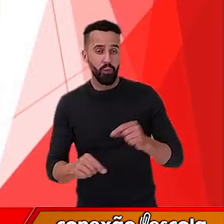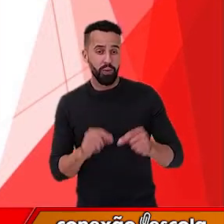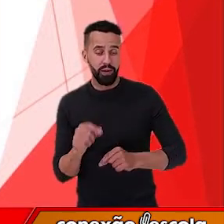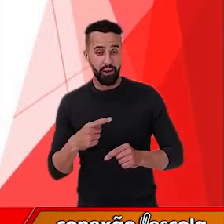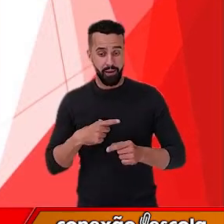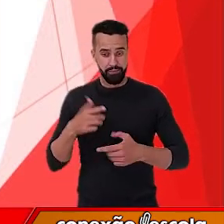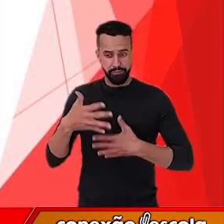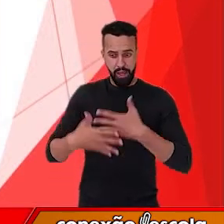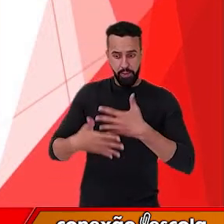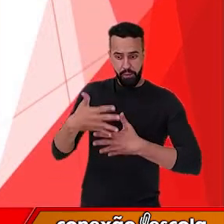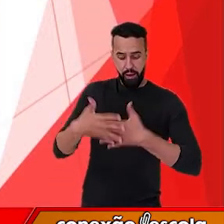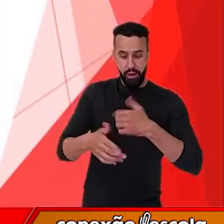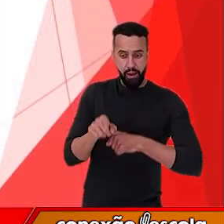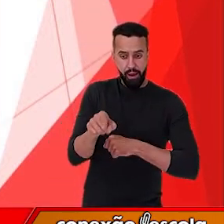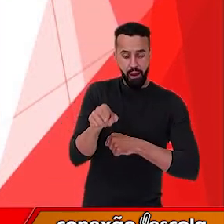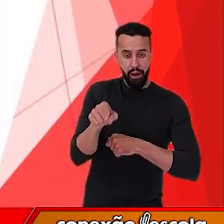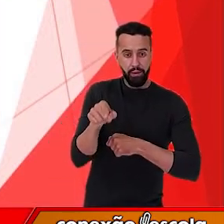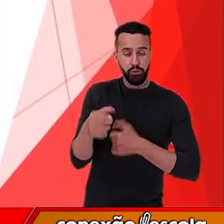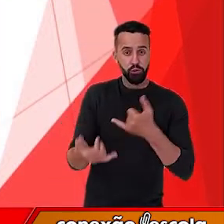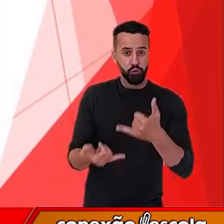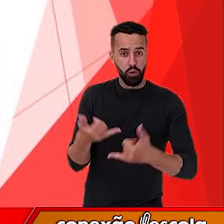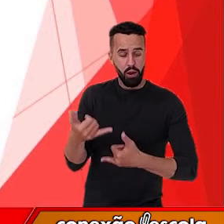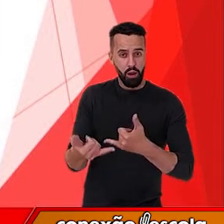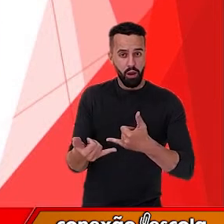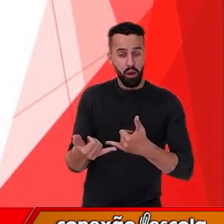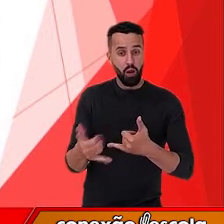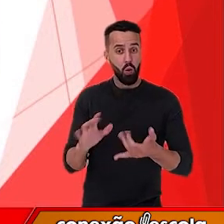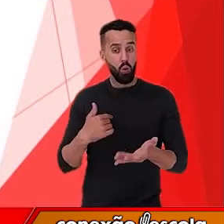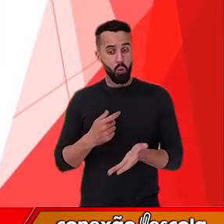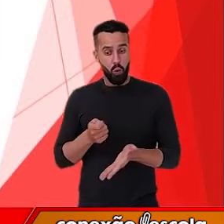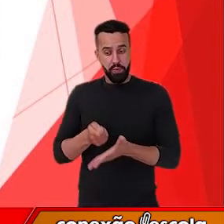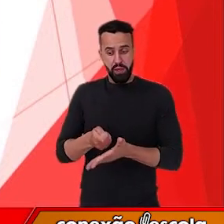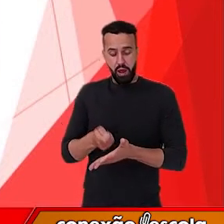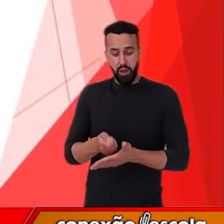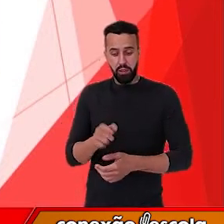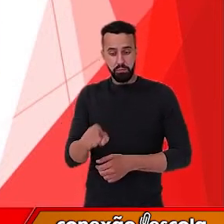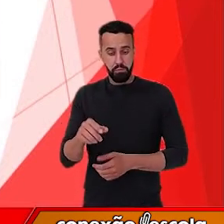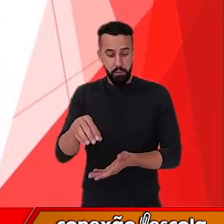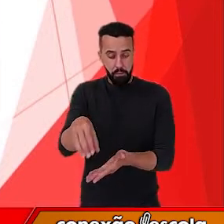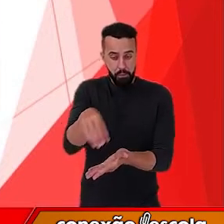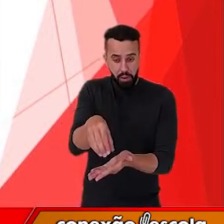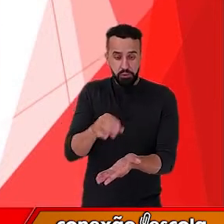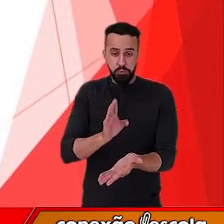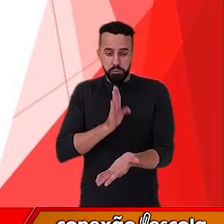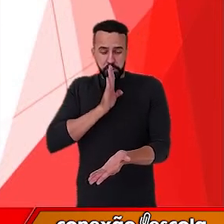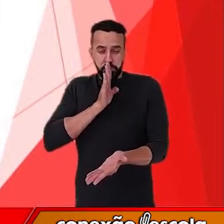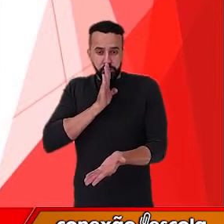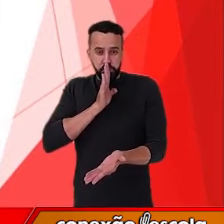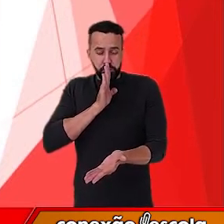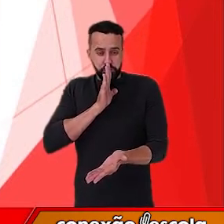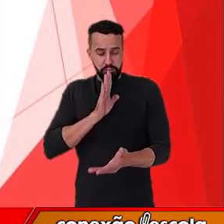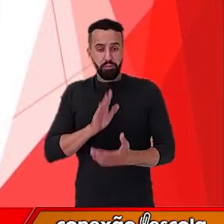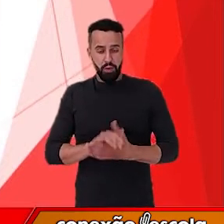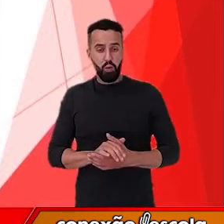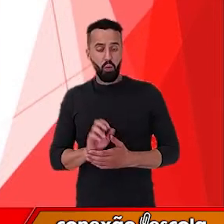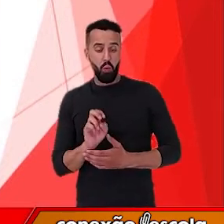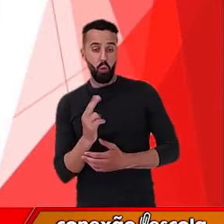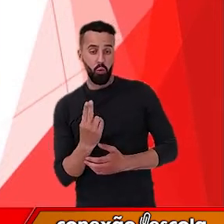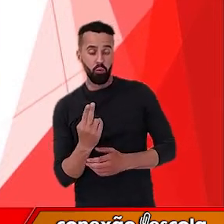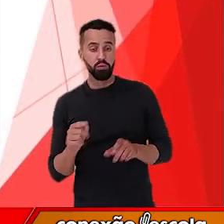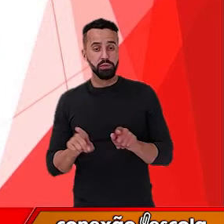impossibilitar novas jogadas dele. Obrigá-lo ou a não conseguir mexer as peças sem perdê-las para